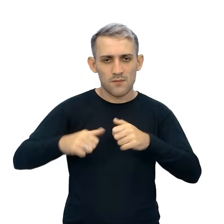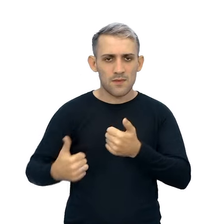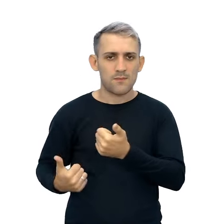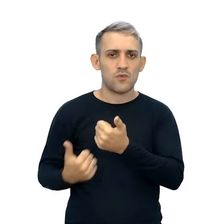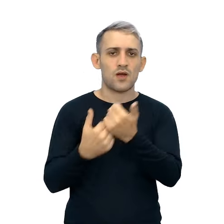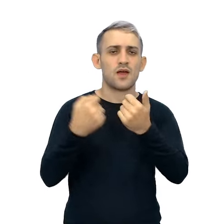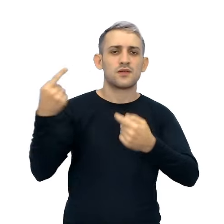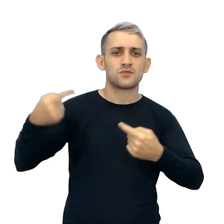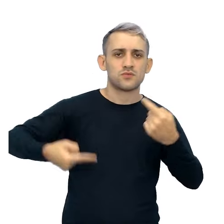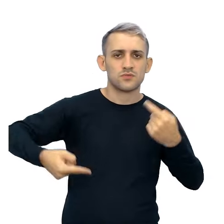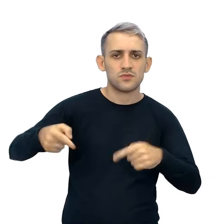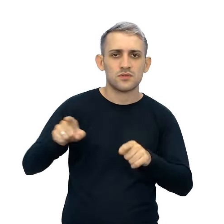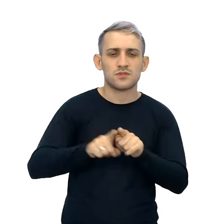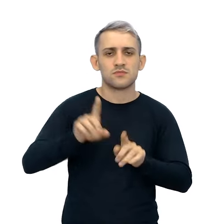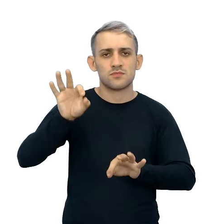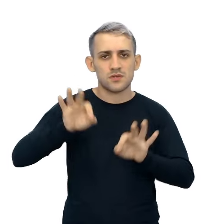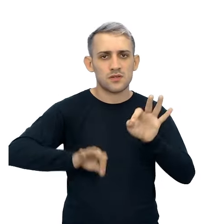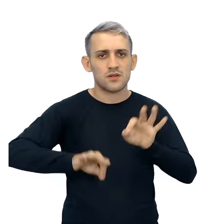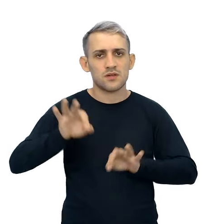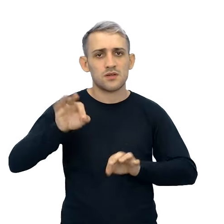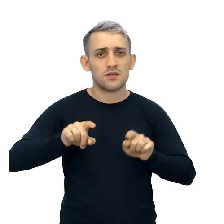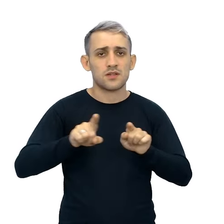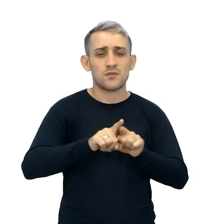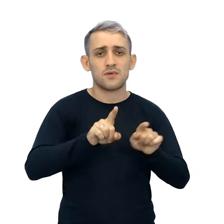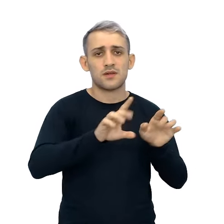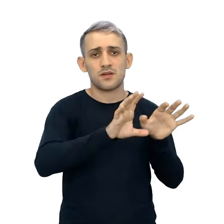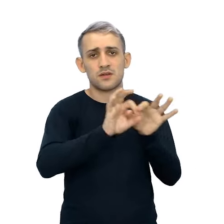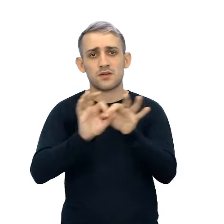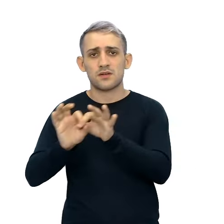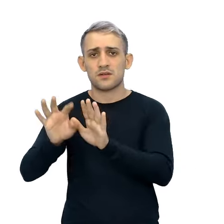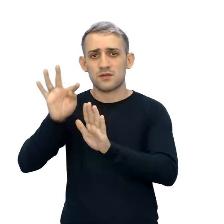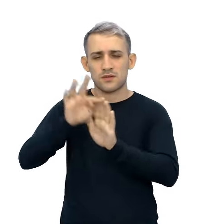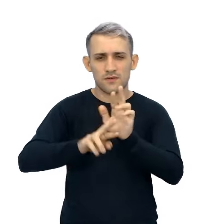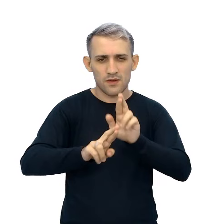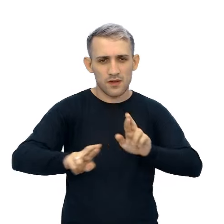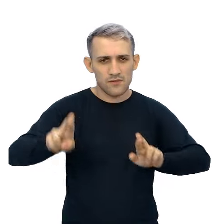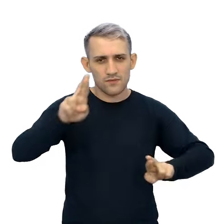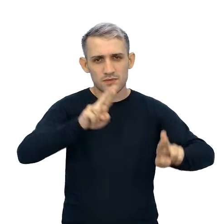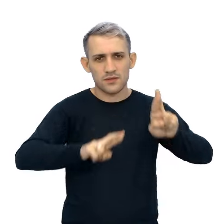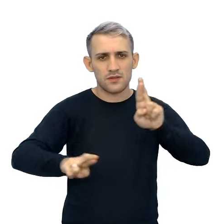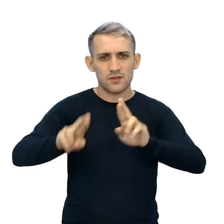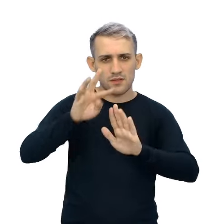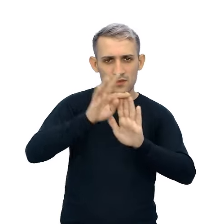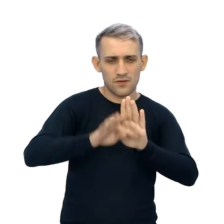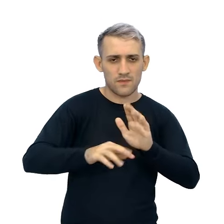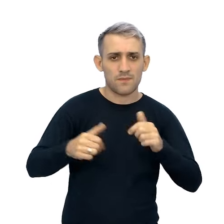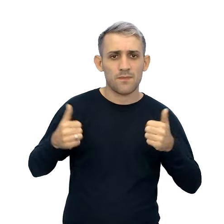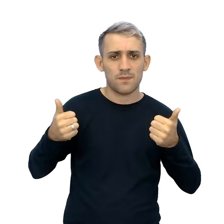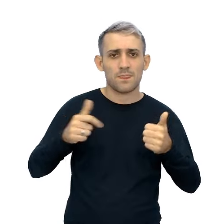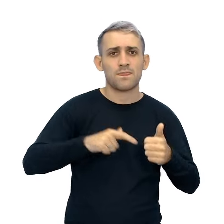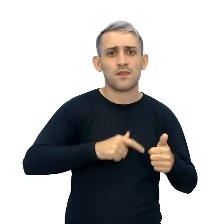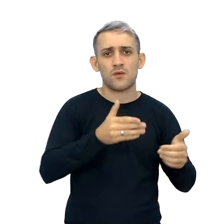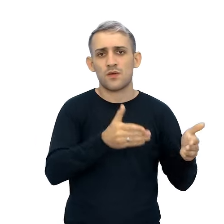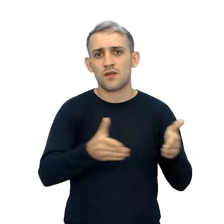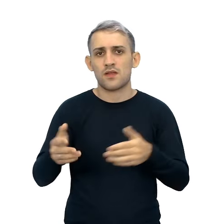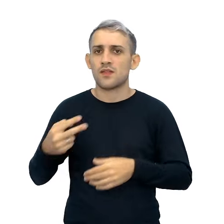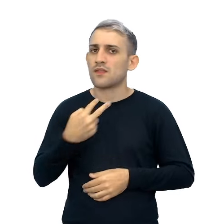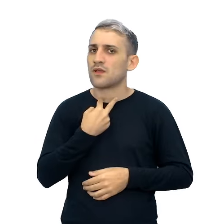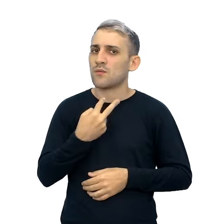discussões, planejamento, textualização e revisão textual. Essas etapas não podem